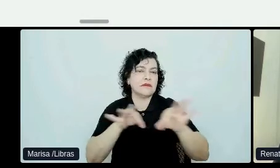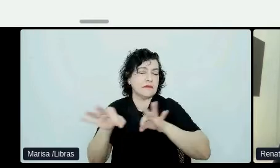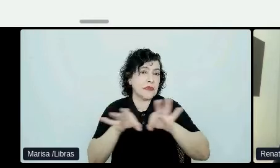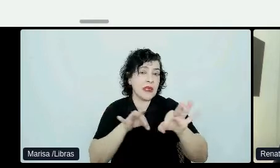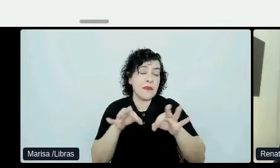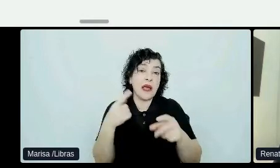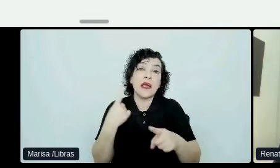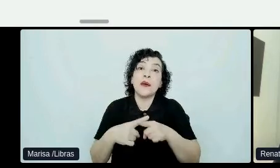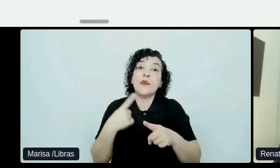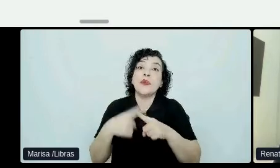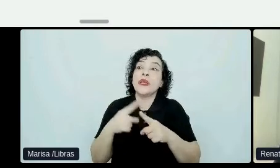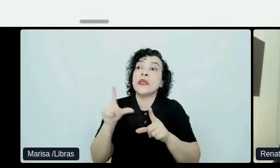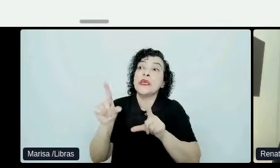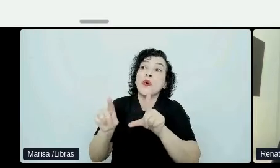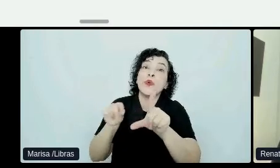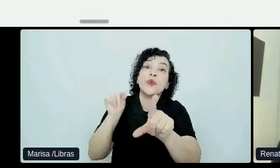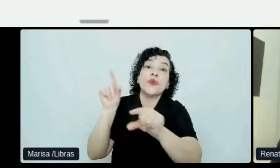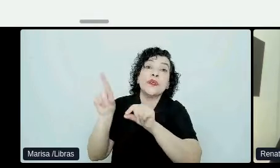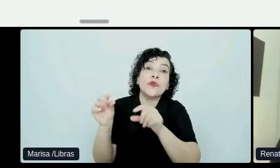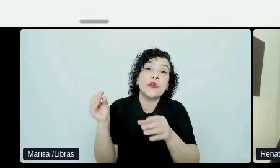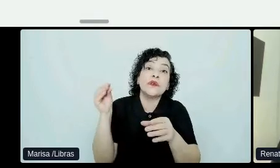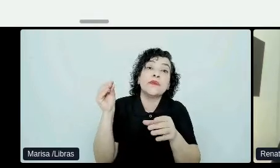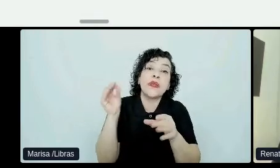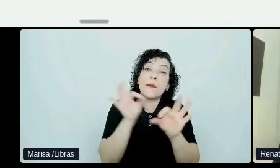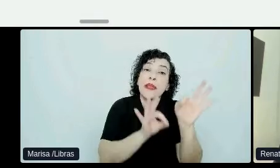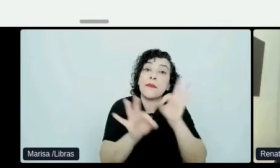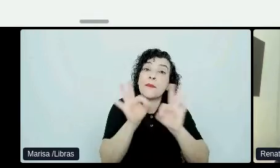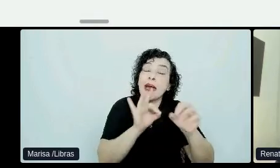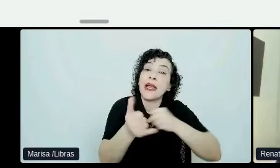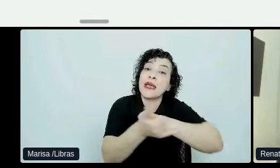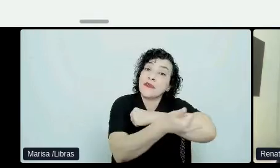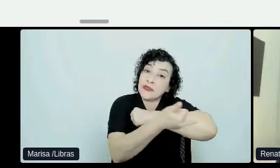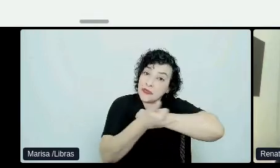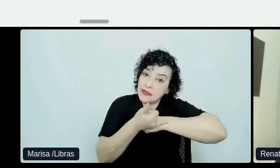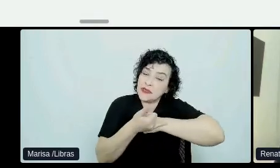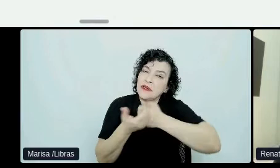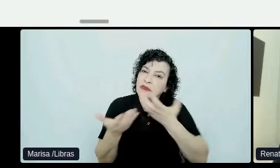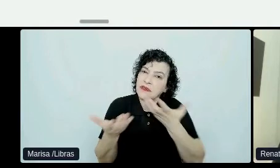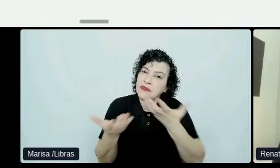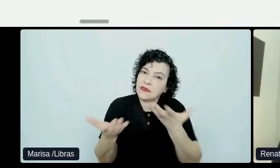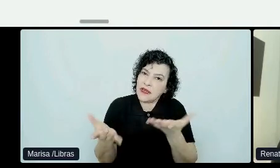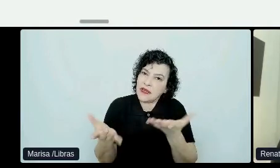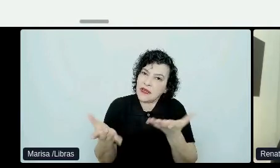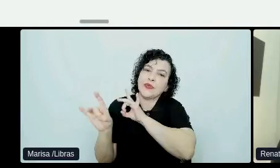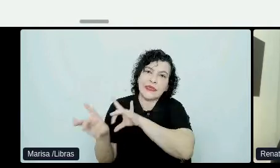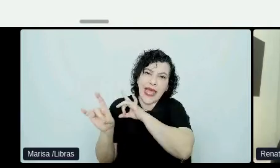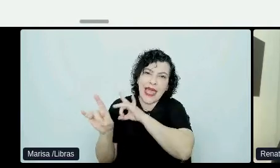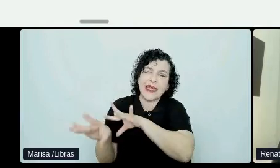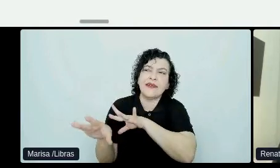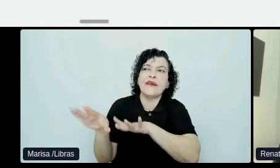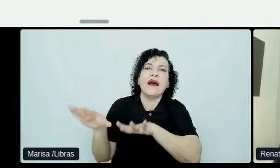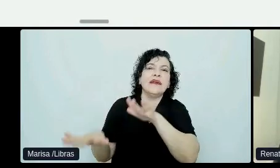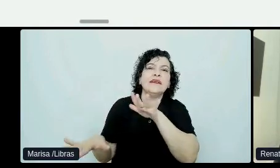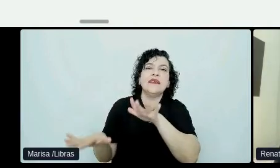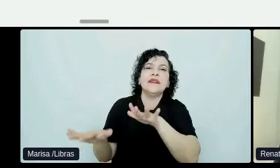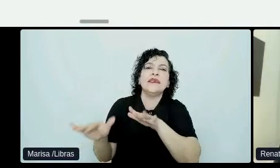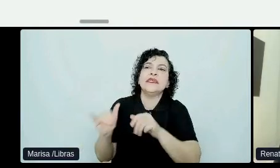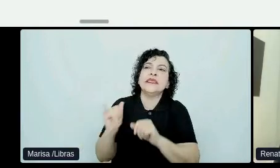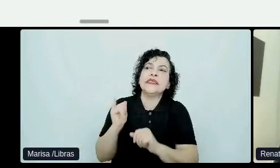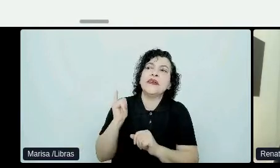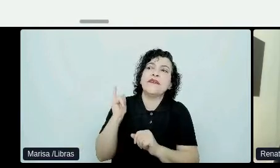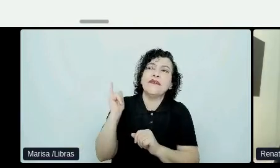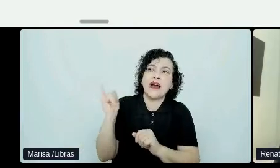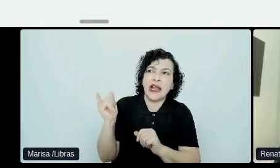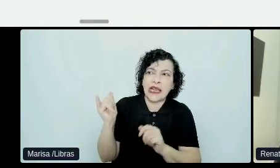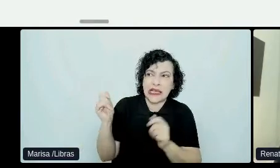escolhas de infraestrutura e de segurança que geralmente o pessoal técnico dá um bloco na gente, né? A gente fala, oh, não tem como fazer isso. Ele